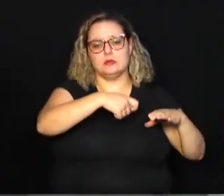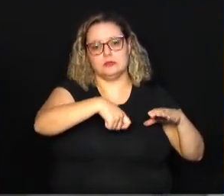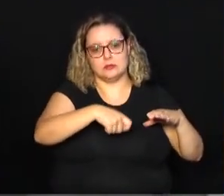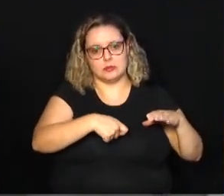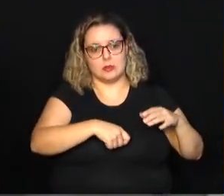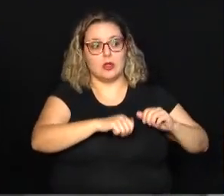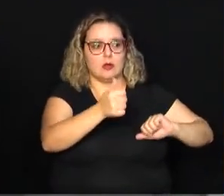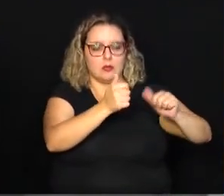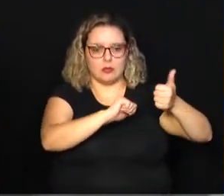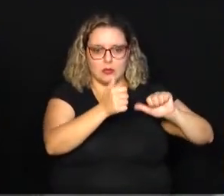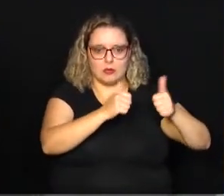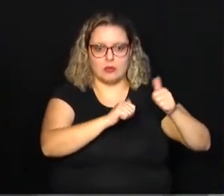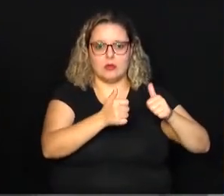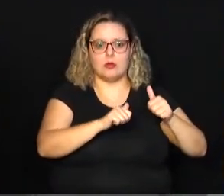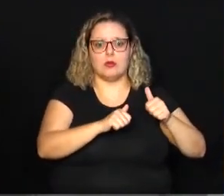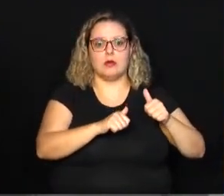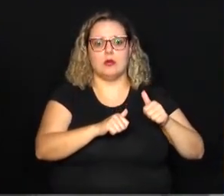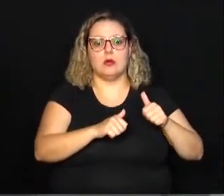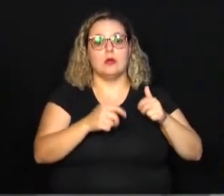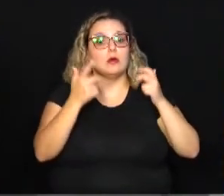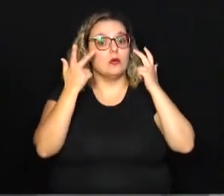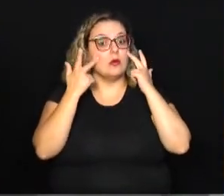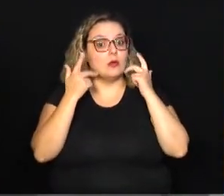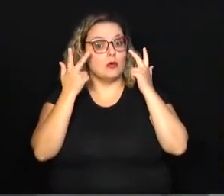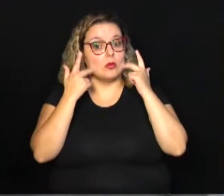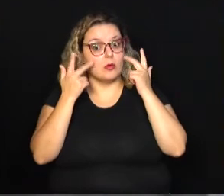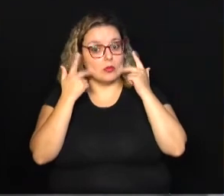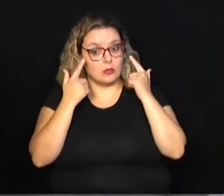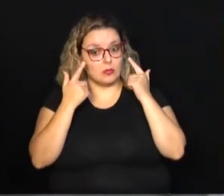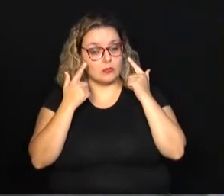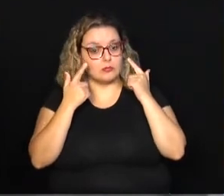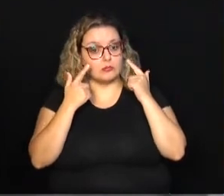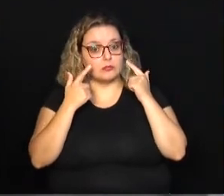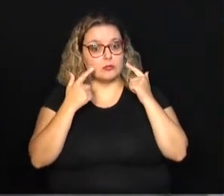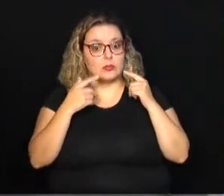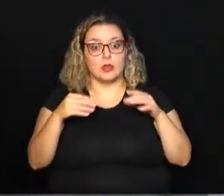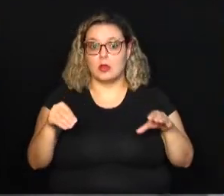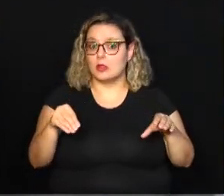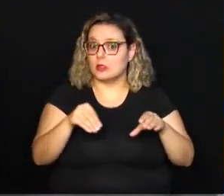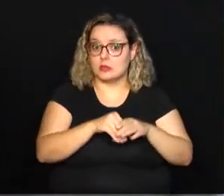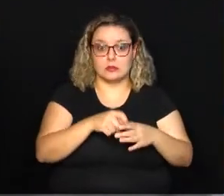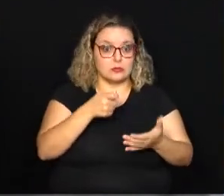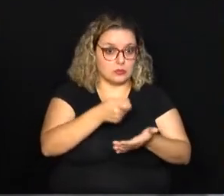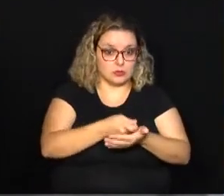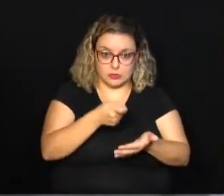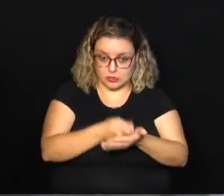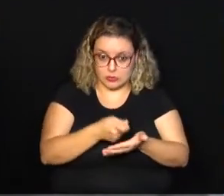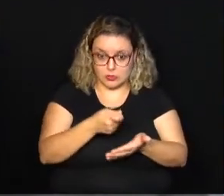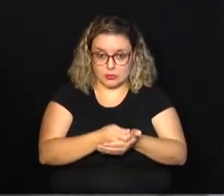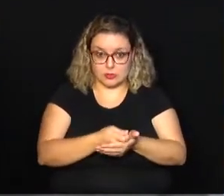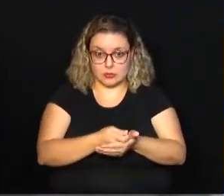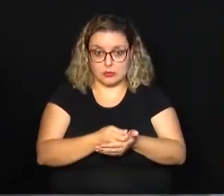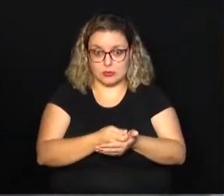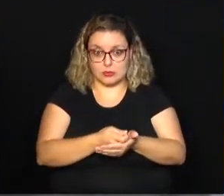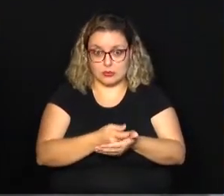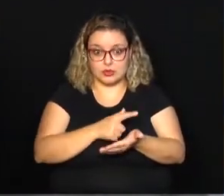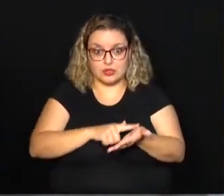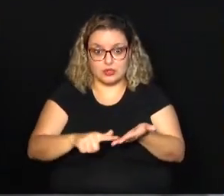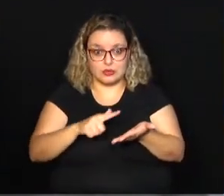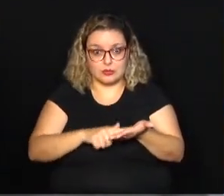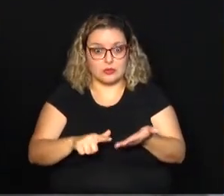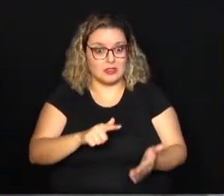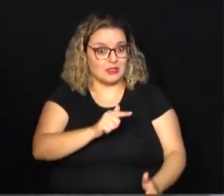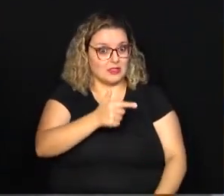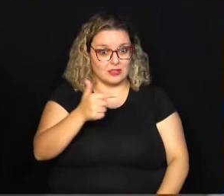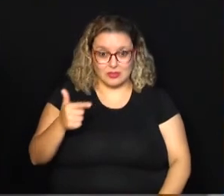grau, se tem, tá? E normalmente, aparentemente, isso daí está dentro do rigor de higiene. Então, não tem sido,